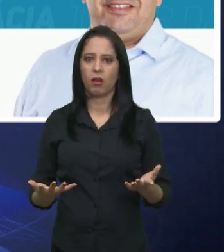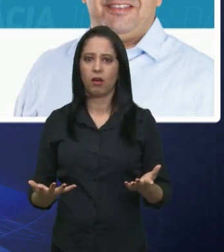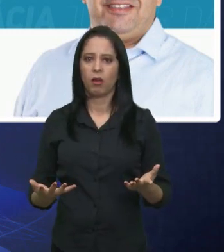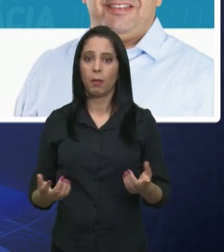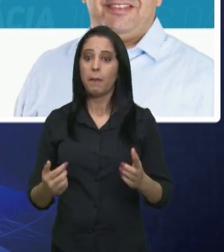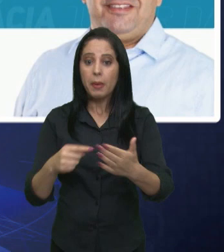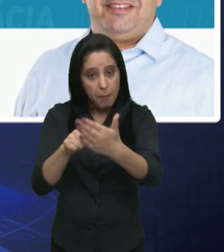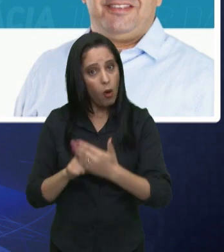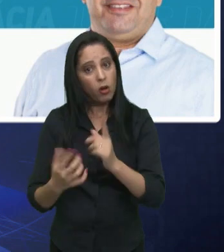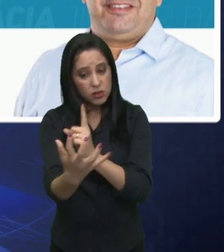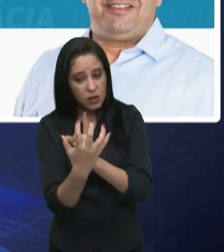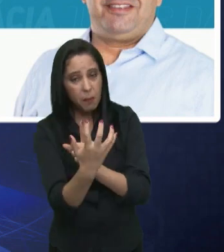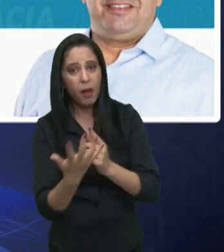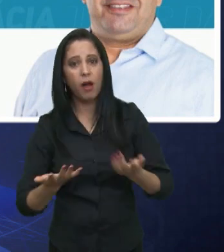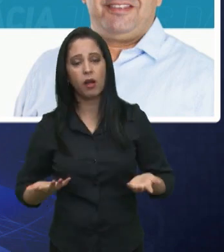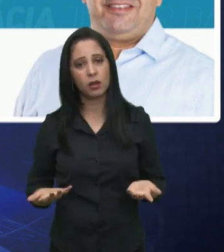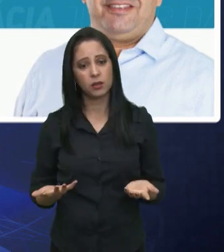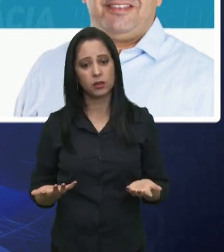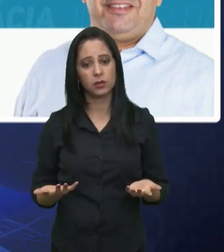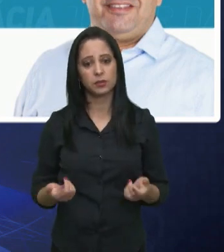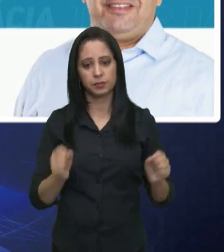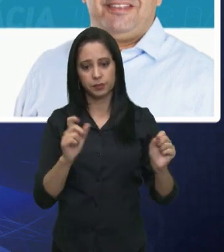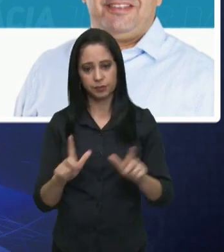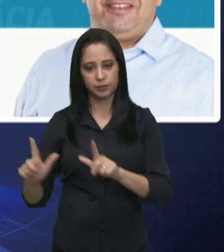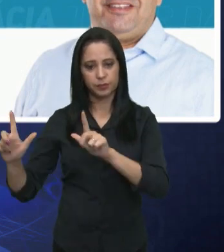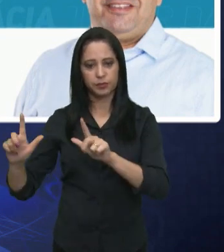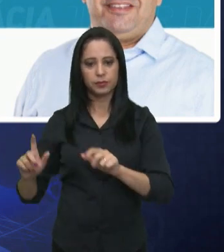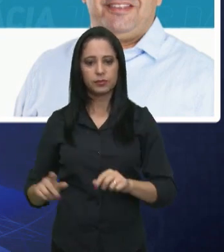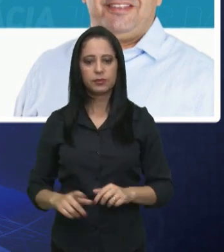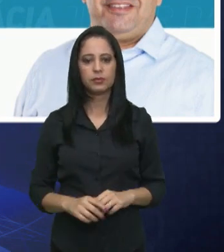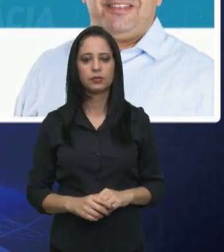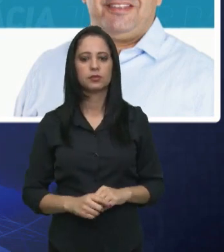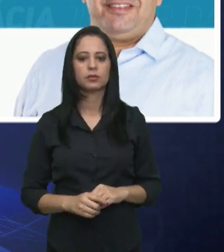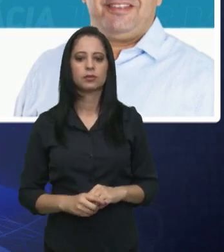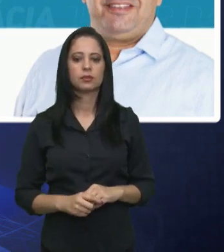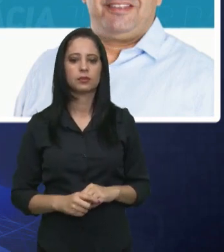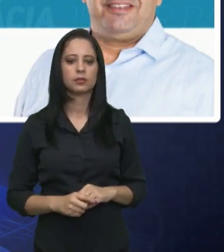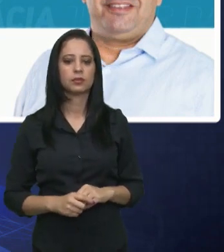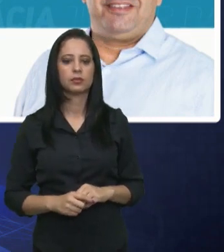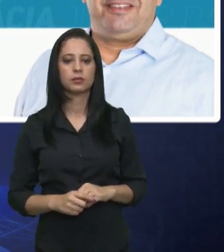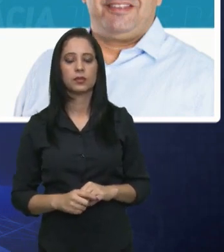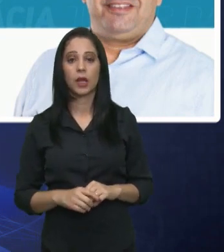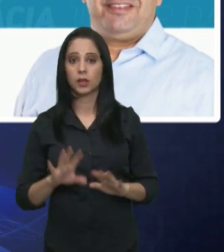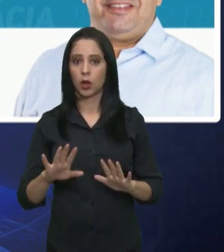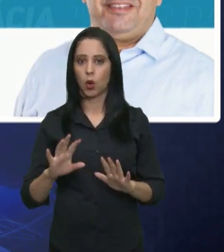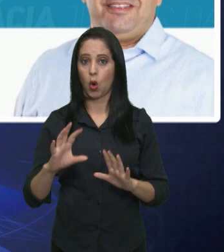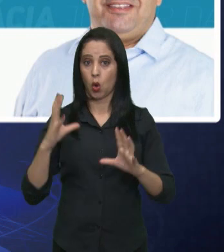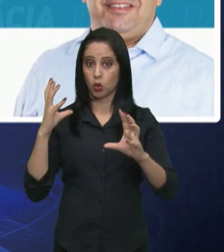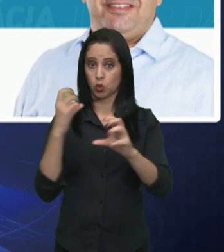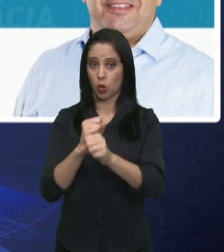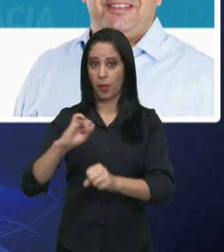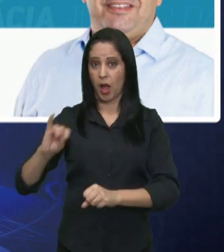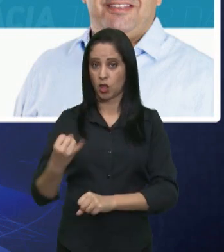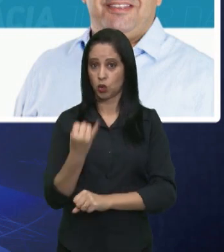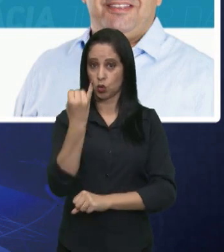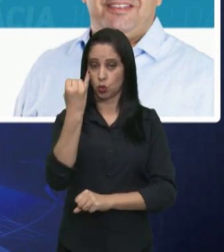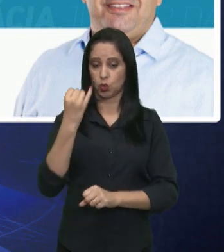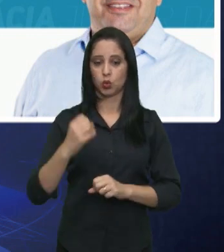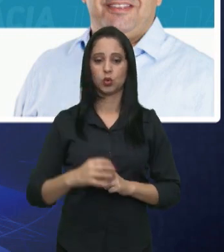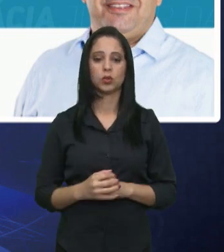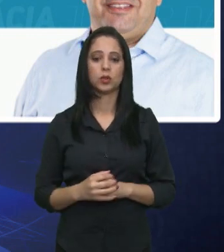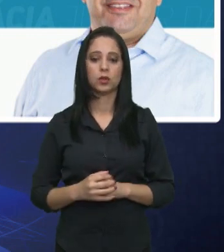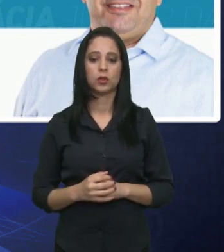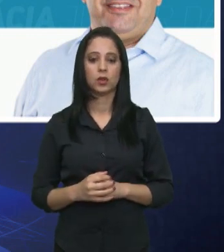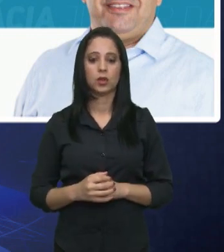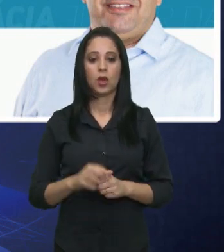demonstrar. O próximo, por favor. Com esse tanto de juro, olha o que a cidade perde.